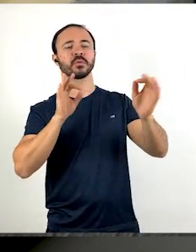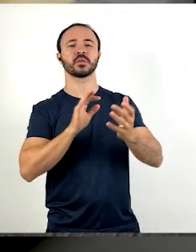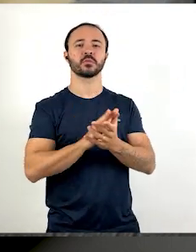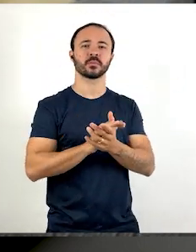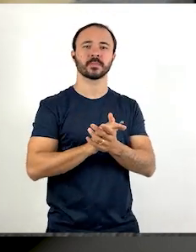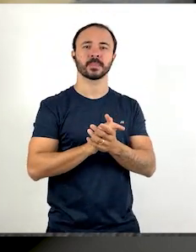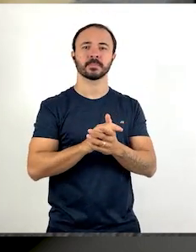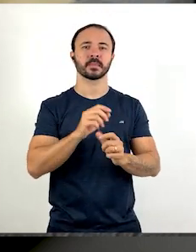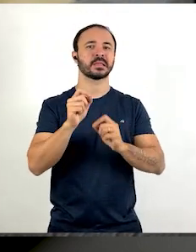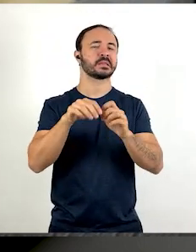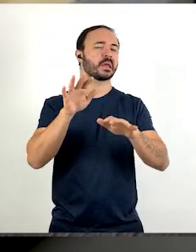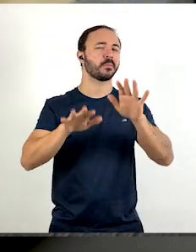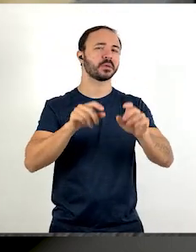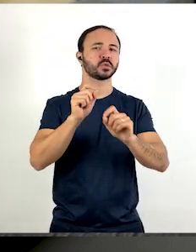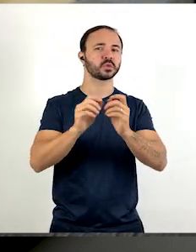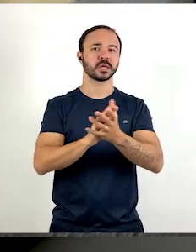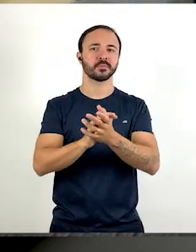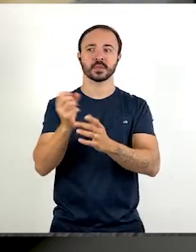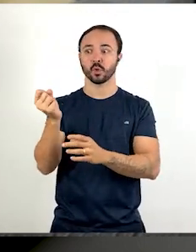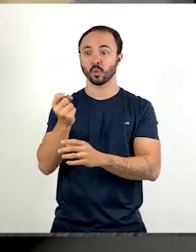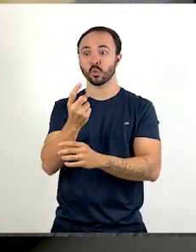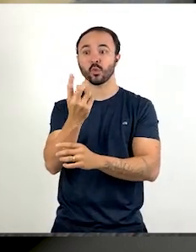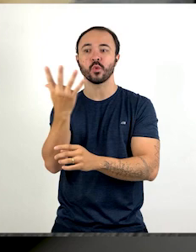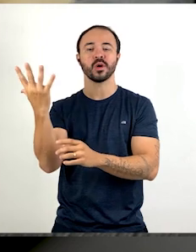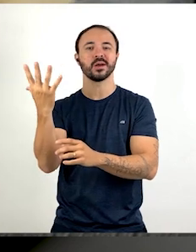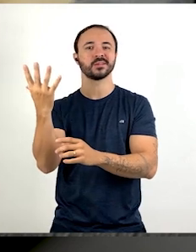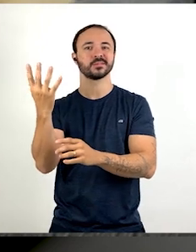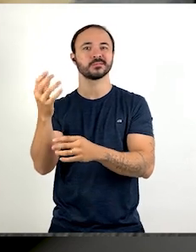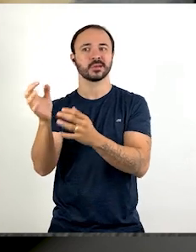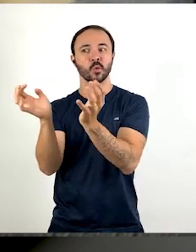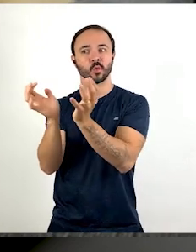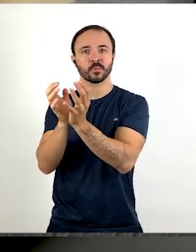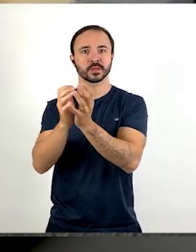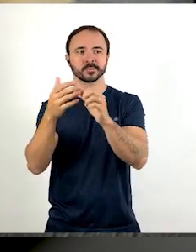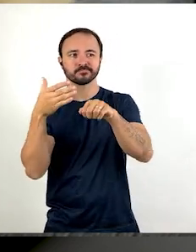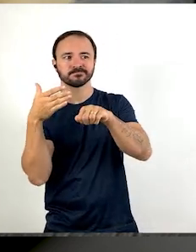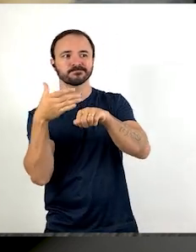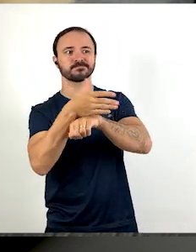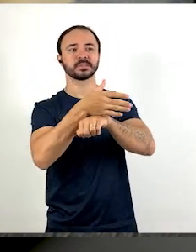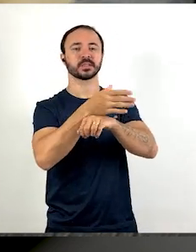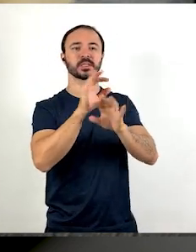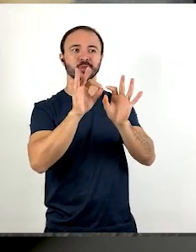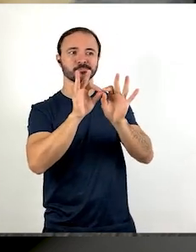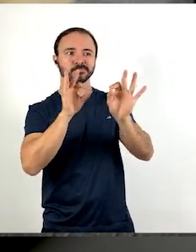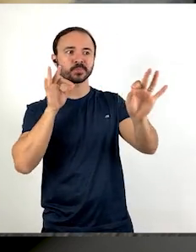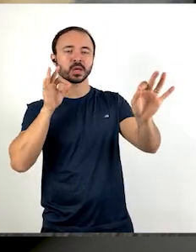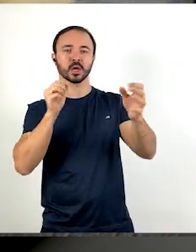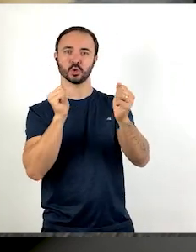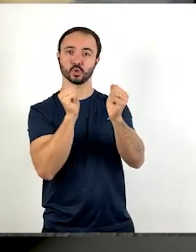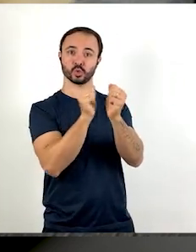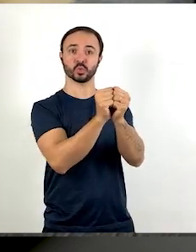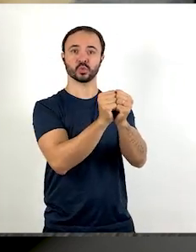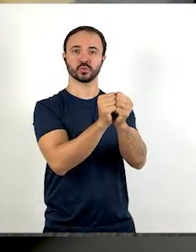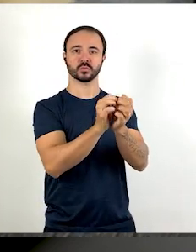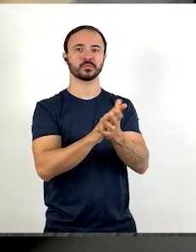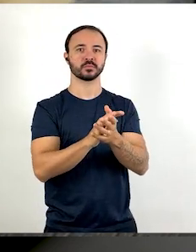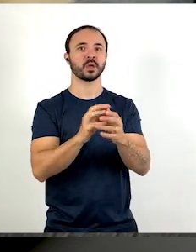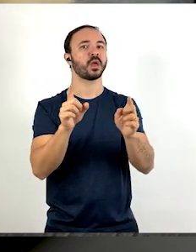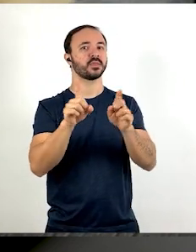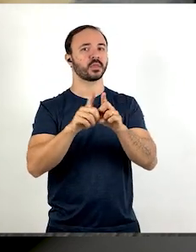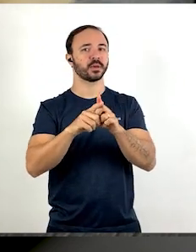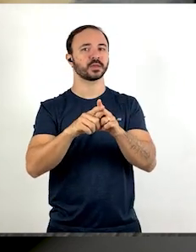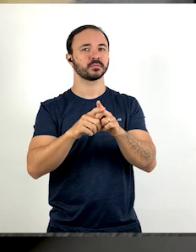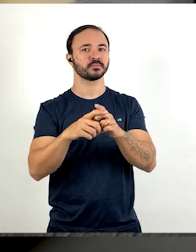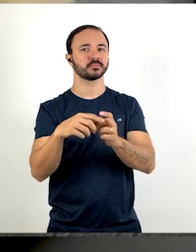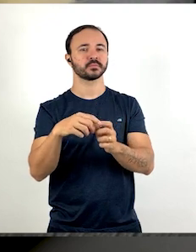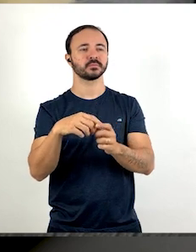entre a quantidade de cargas elétricas que atravessam uma determinada seção de um condutor pelo